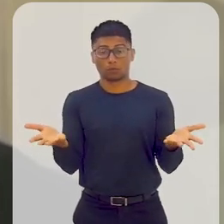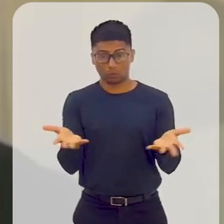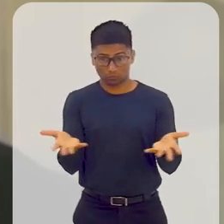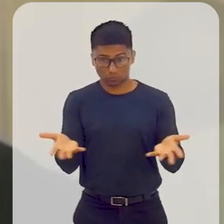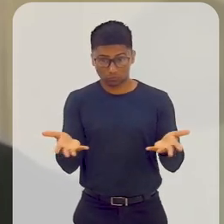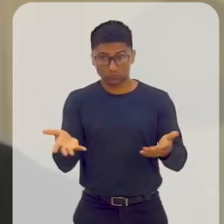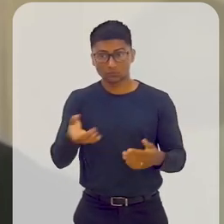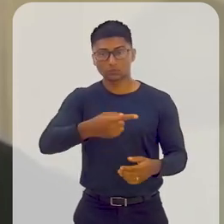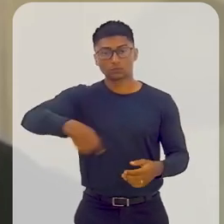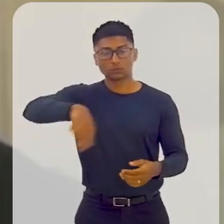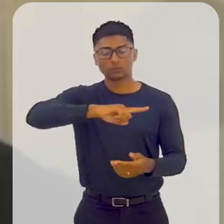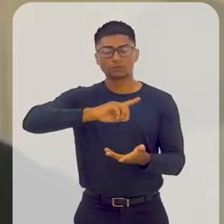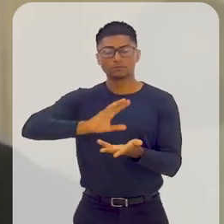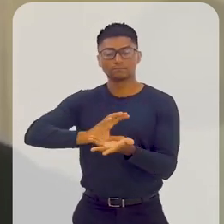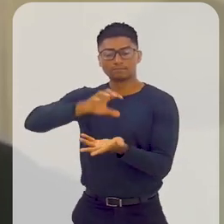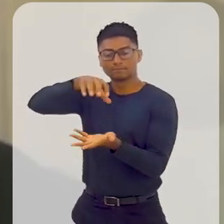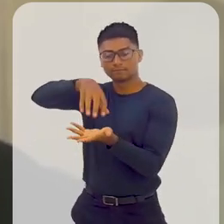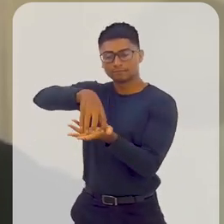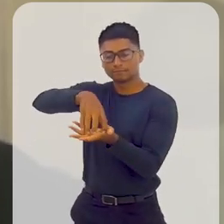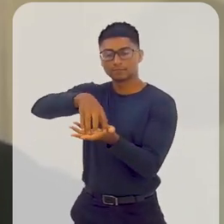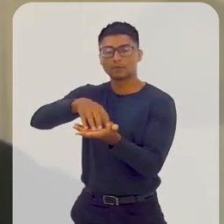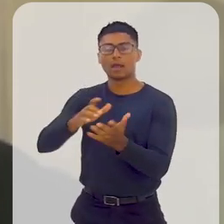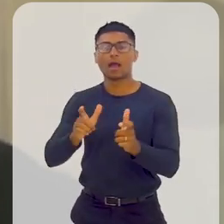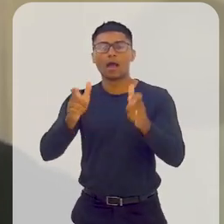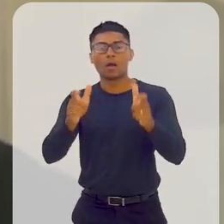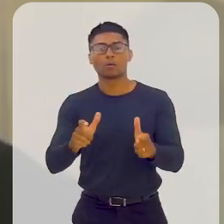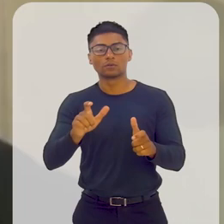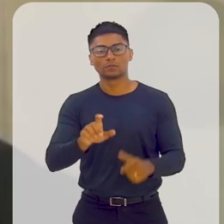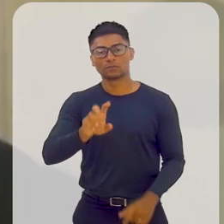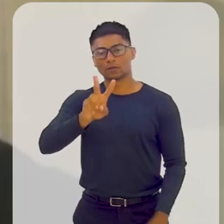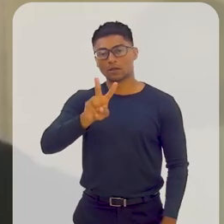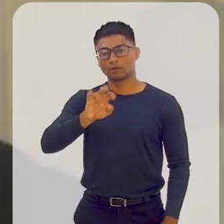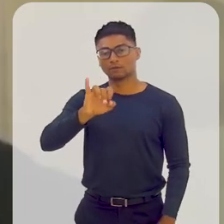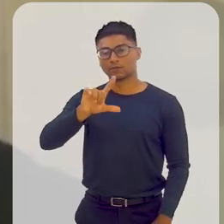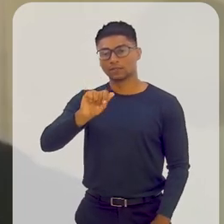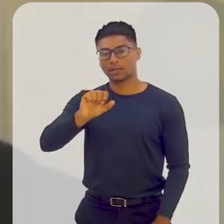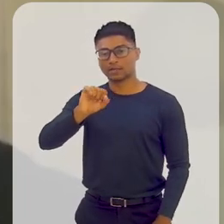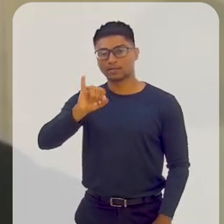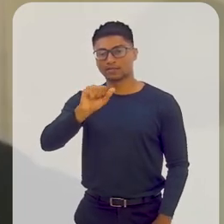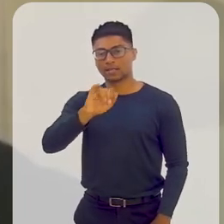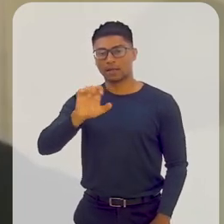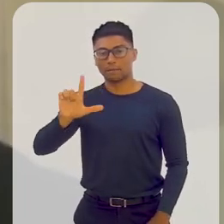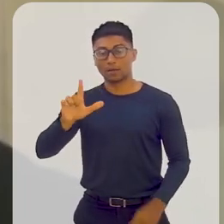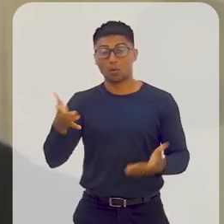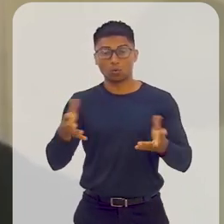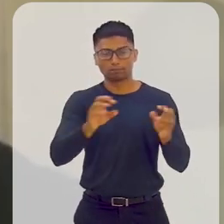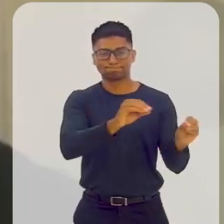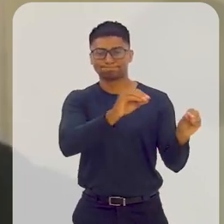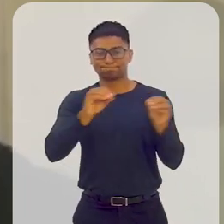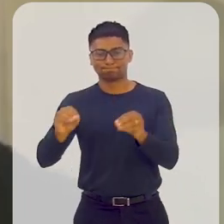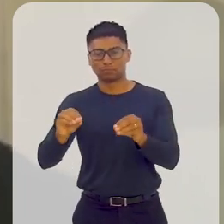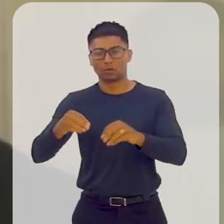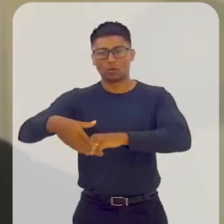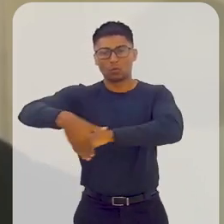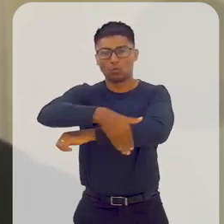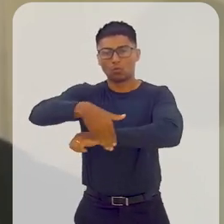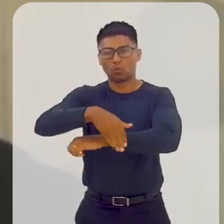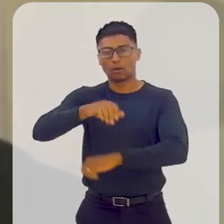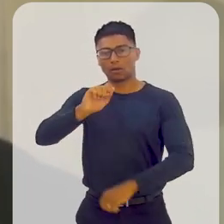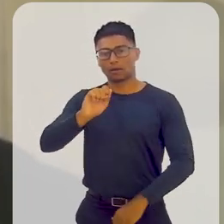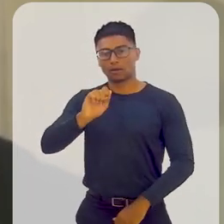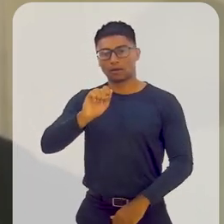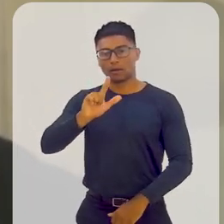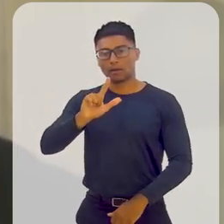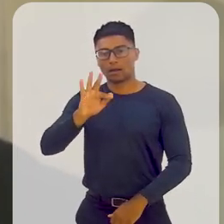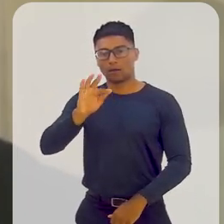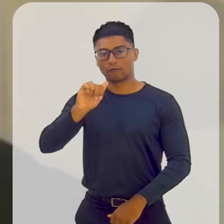a nossa sede é na Vila Isabel. Hoje nossa sede é na Rua da Alfândega. O